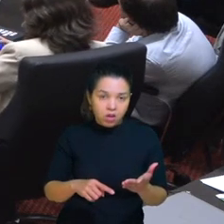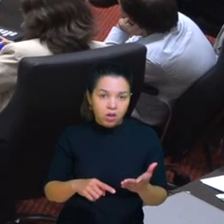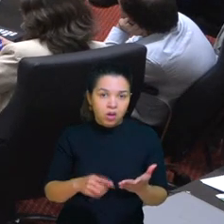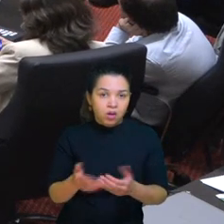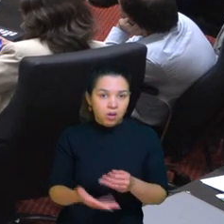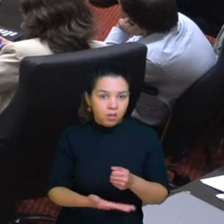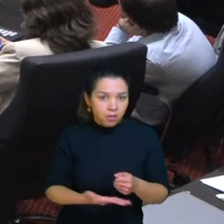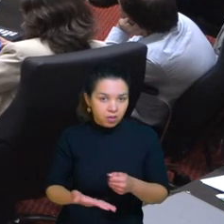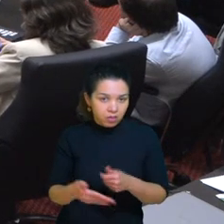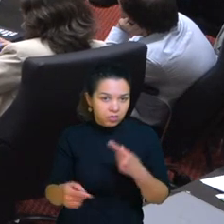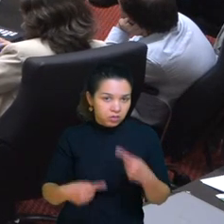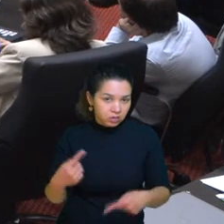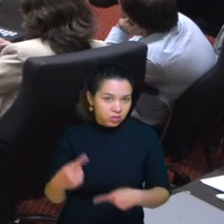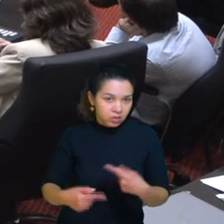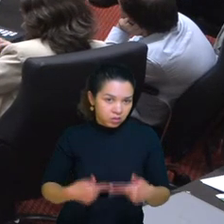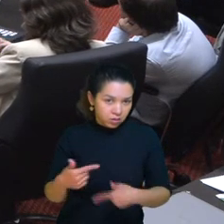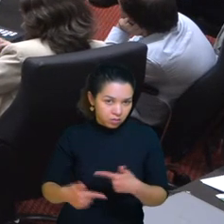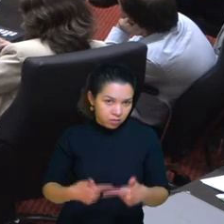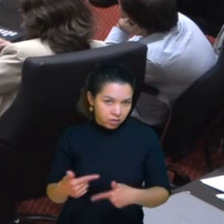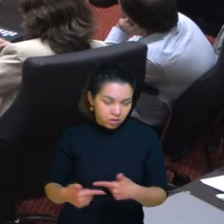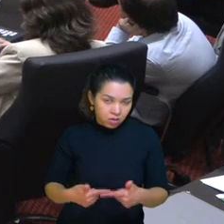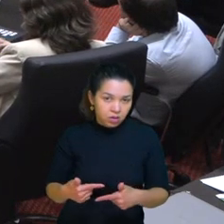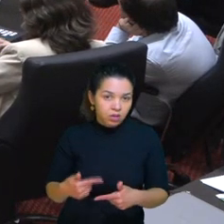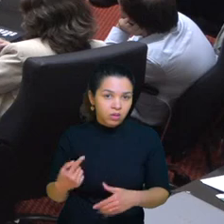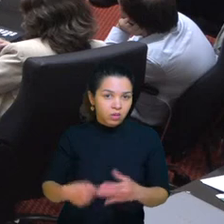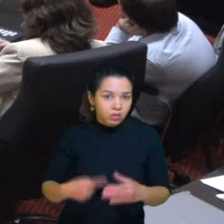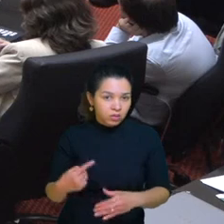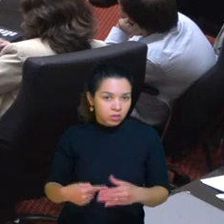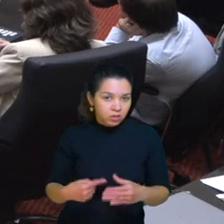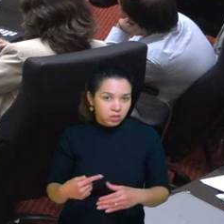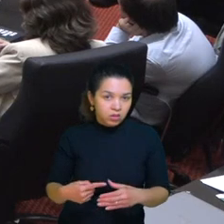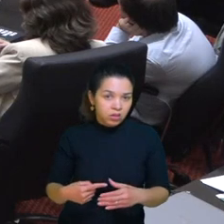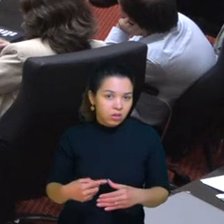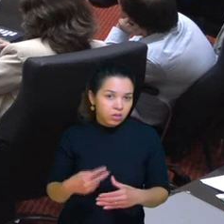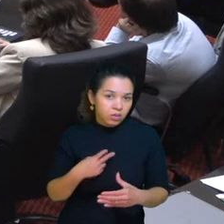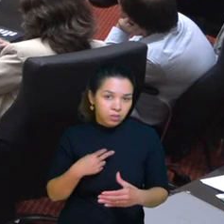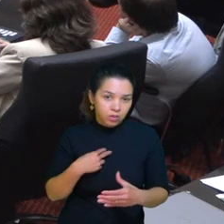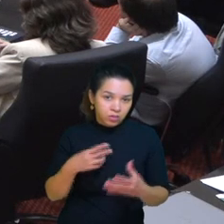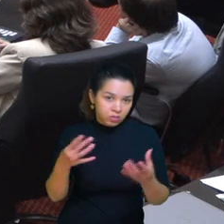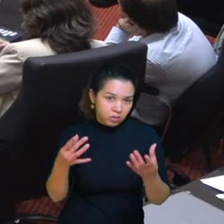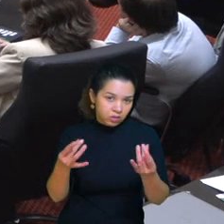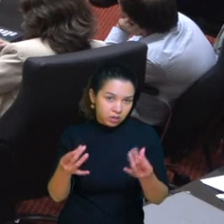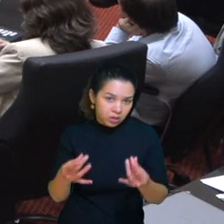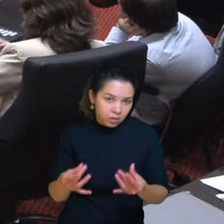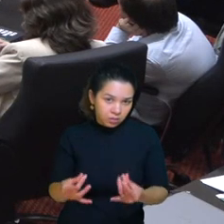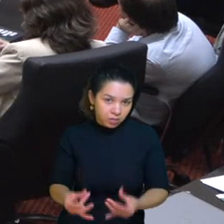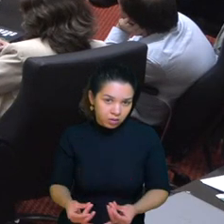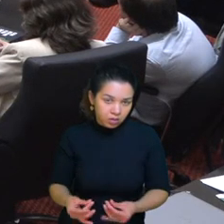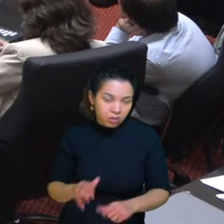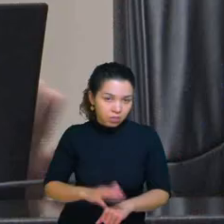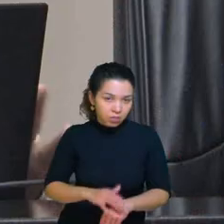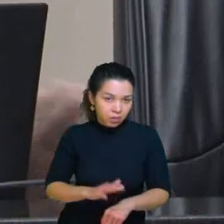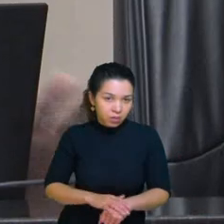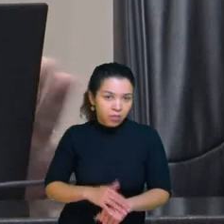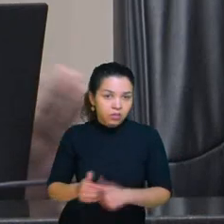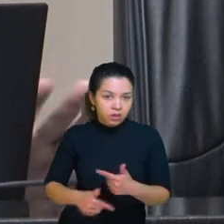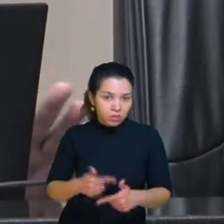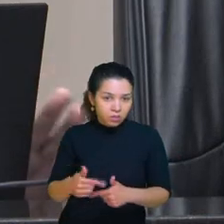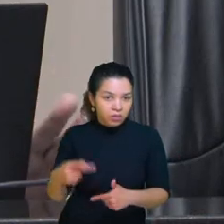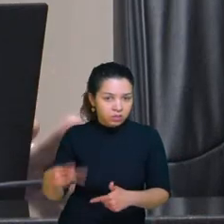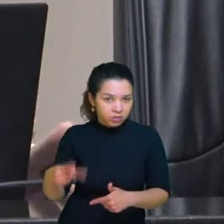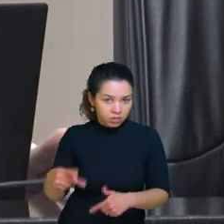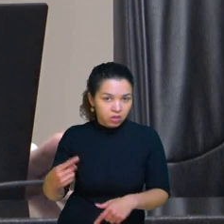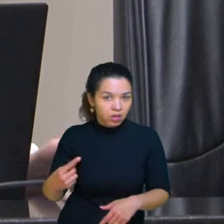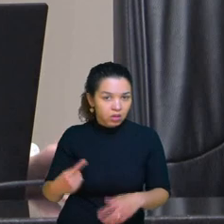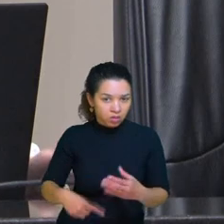há condição de entrar num nível de detalhamento que só pertence ao trabalho da própria comissão tem algumas questões que a gente consegue